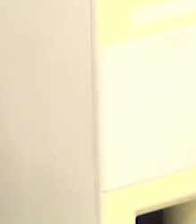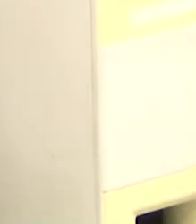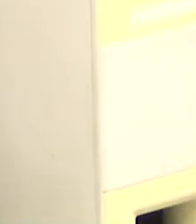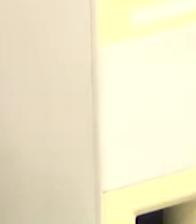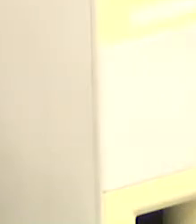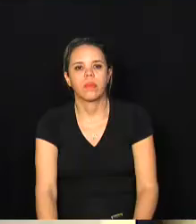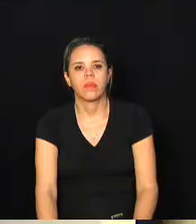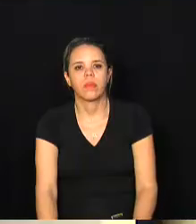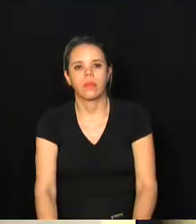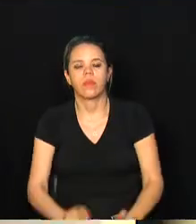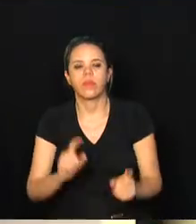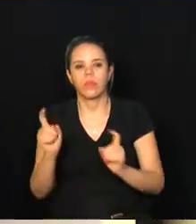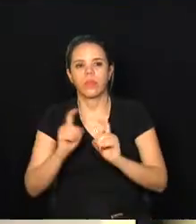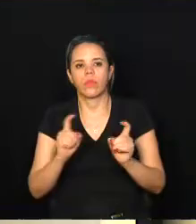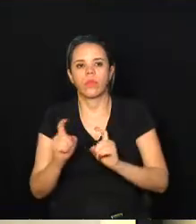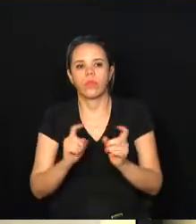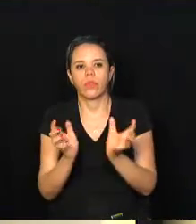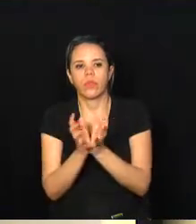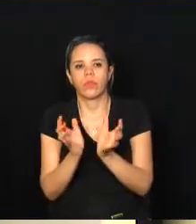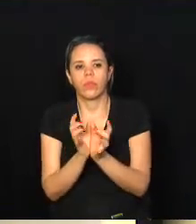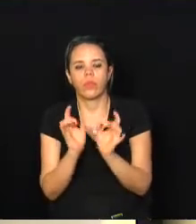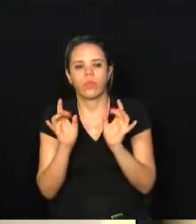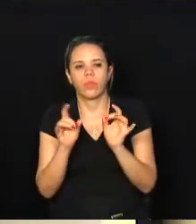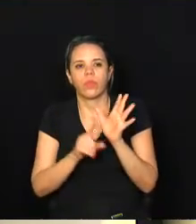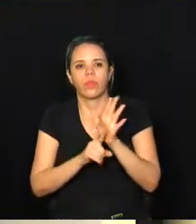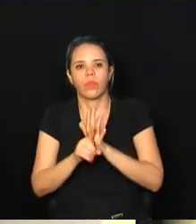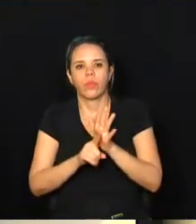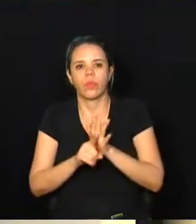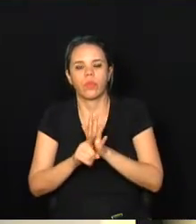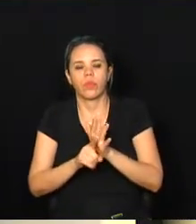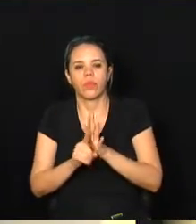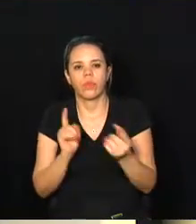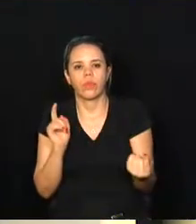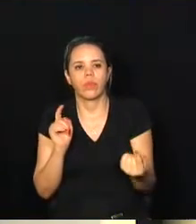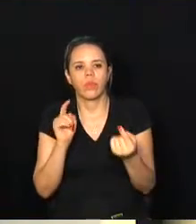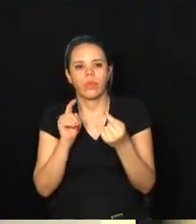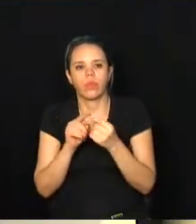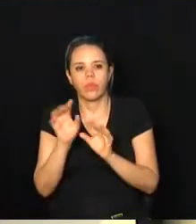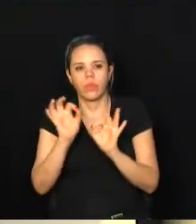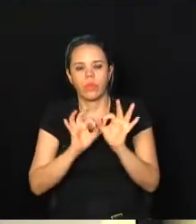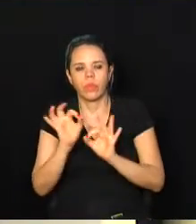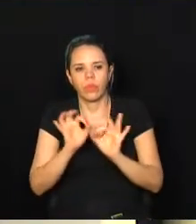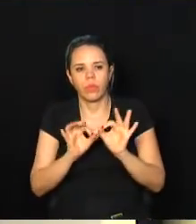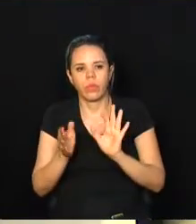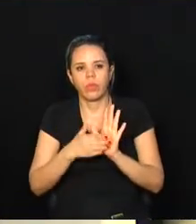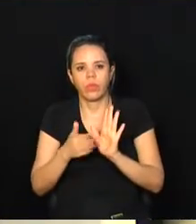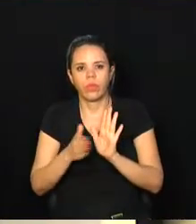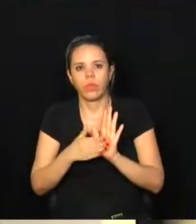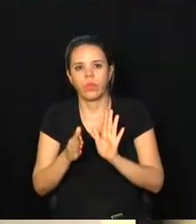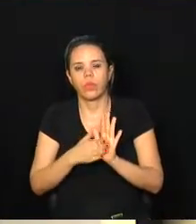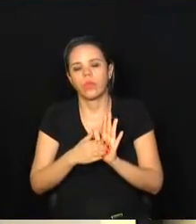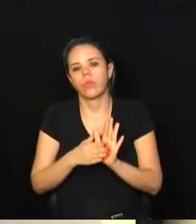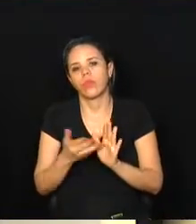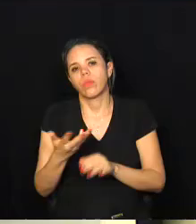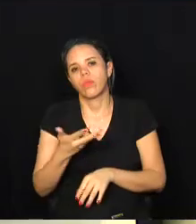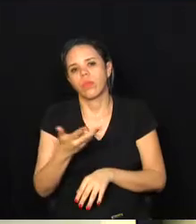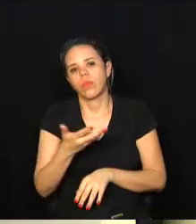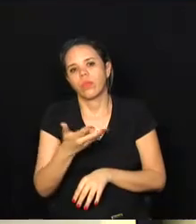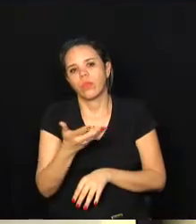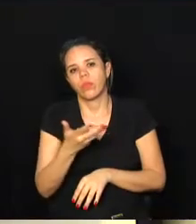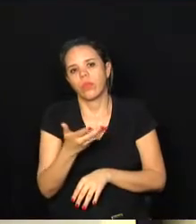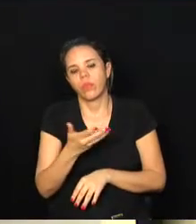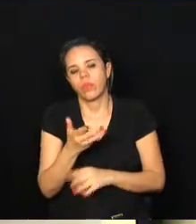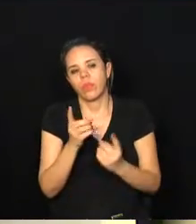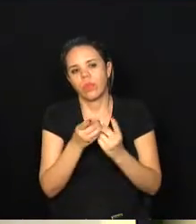Essa foi mais uma reunião, então, da Comissão Especial de Estudos com a finalidade de elaboração de propostas sobre a desburocratização